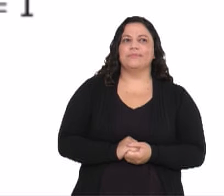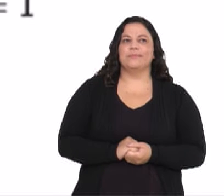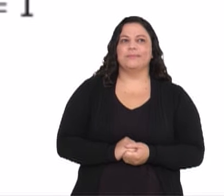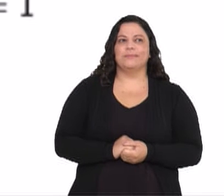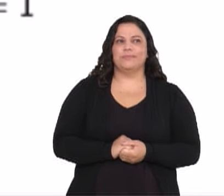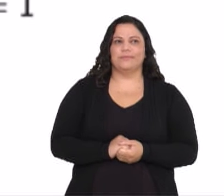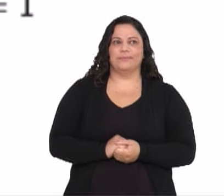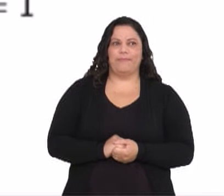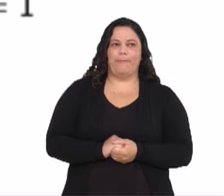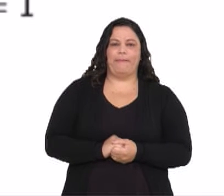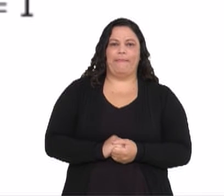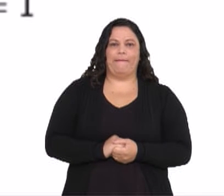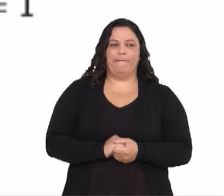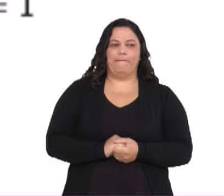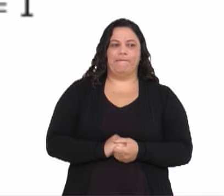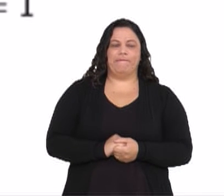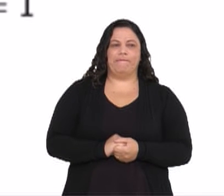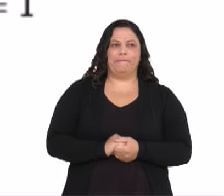Vamos lá.